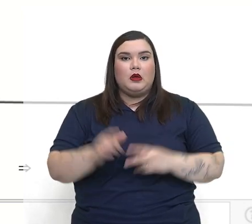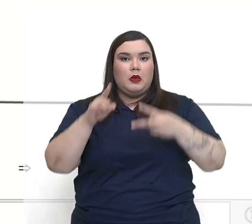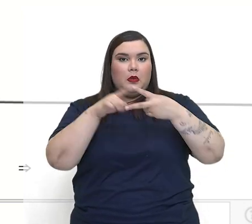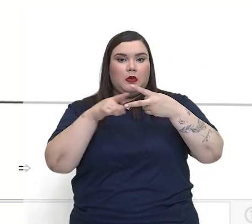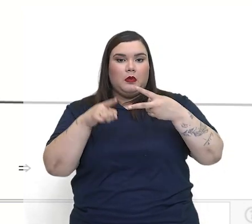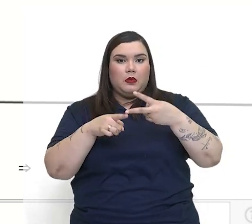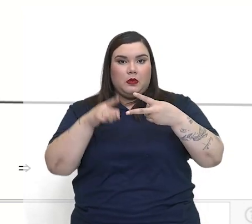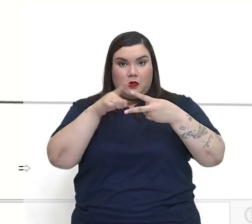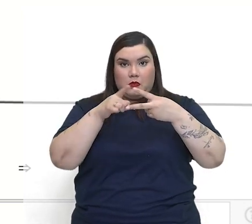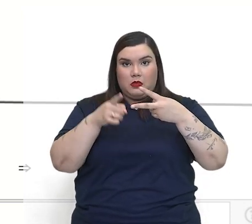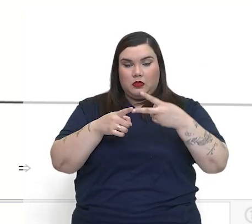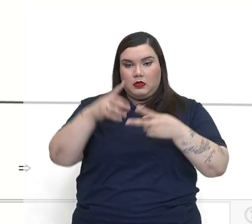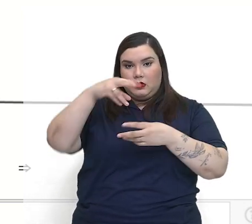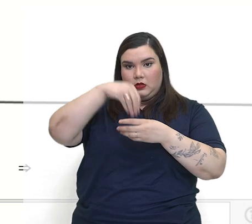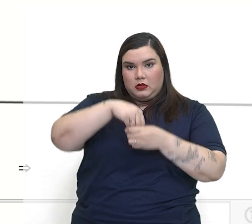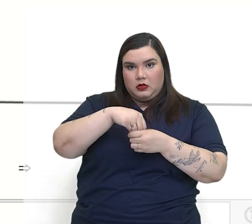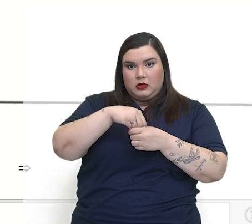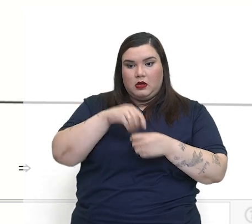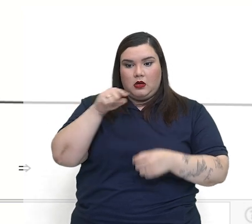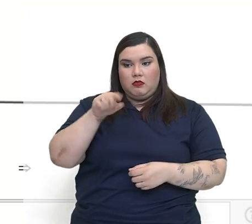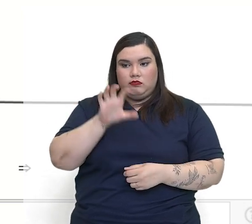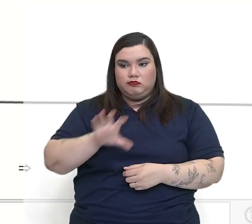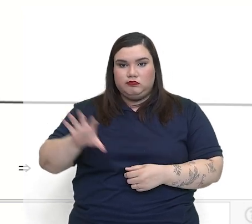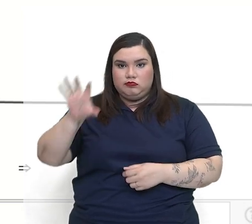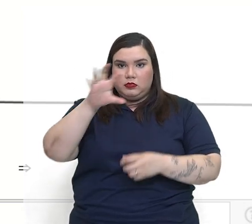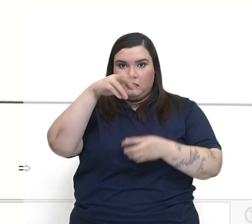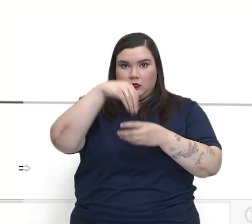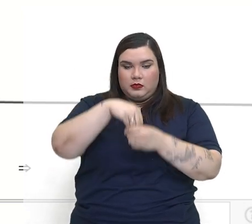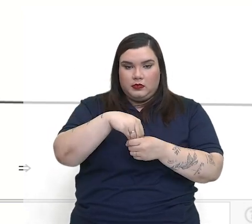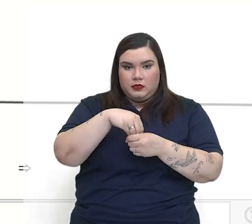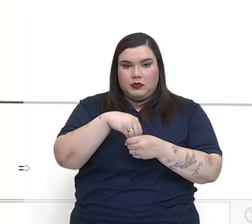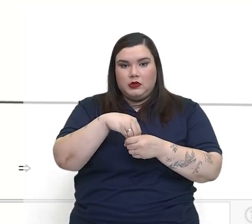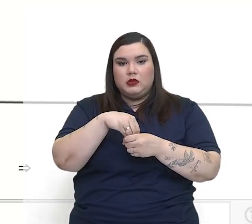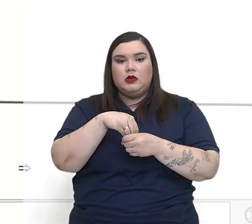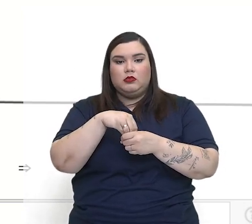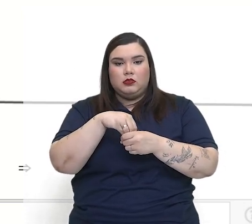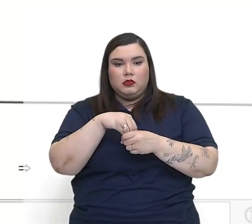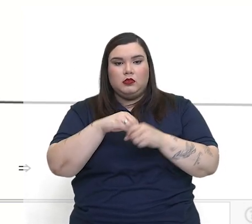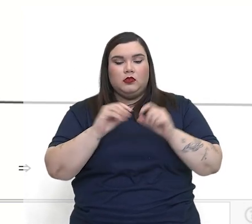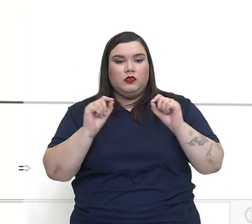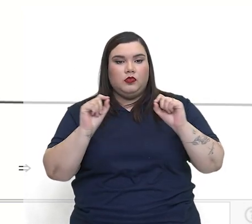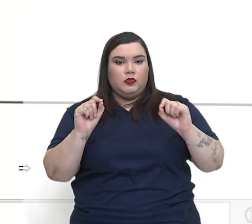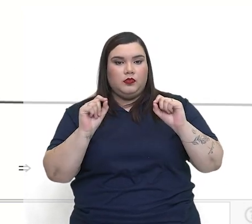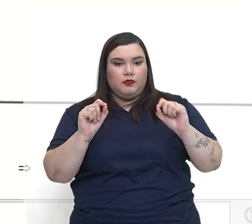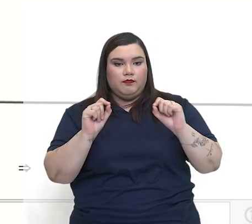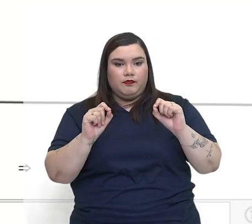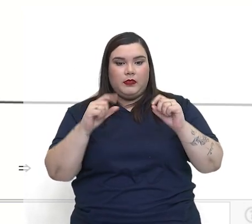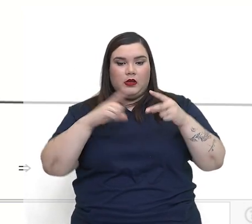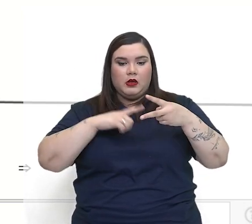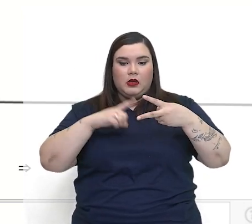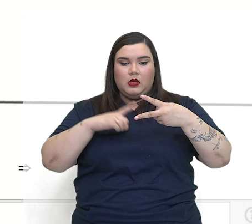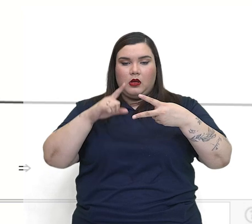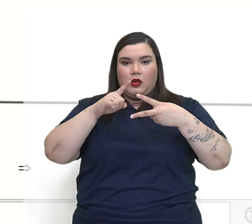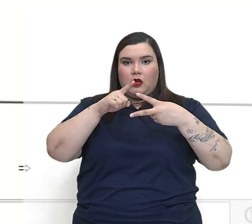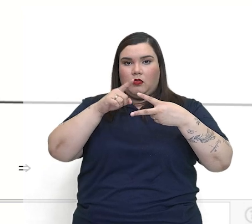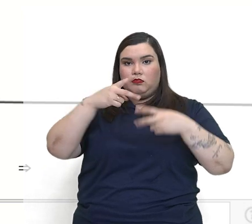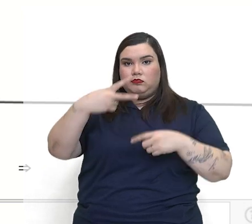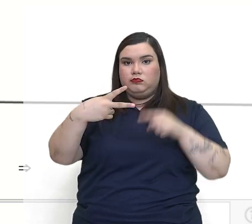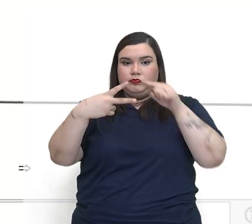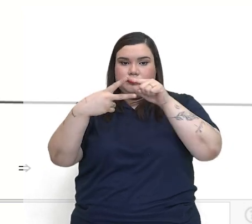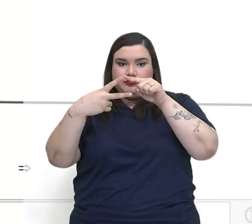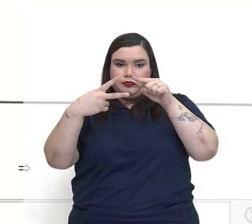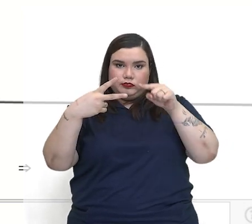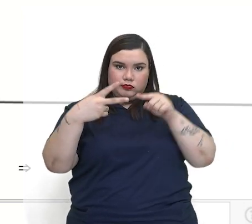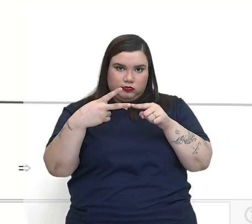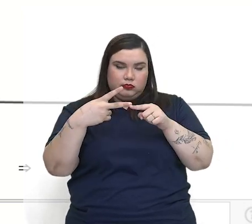O ângulo interno é essa região interna aqui, ó, formada no sentido anti-horário, ó. Essa parte aqui, ó, em forma